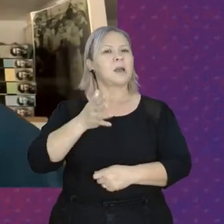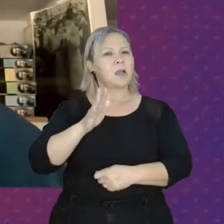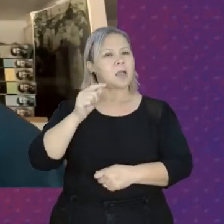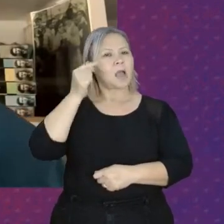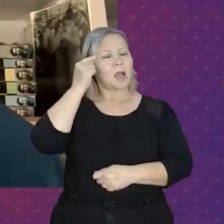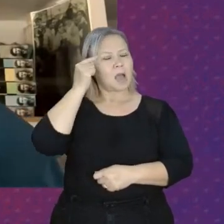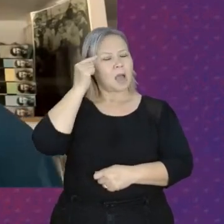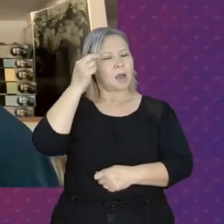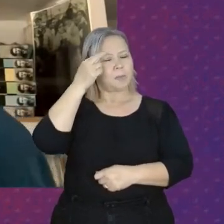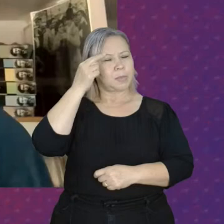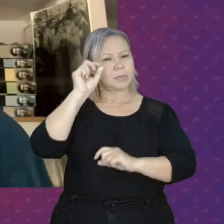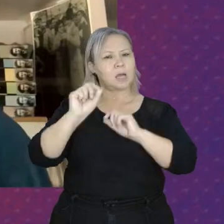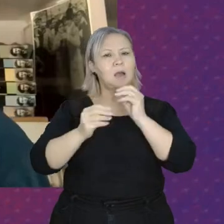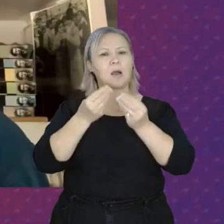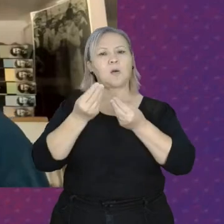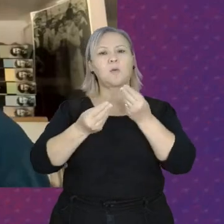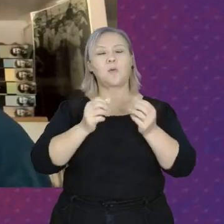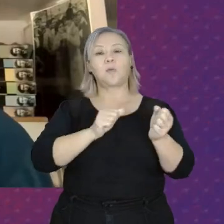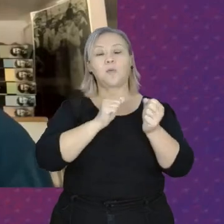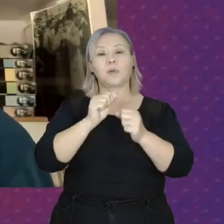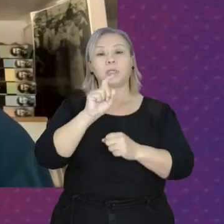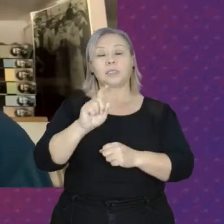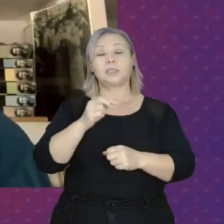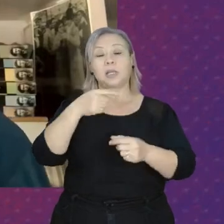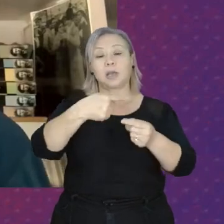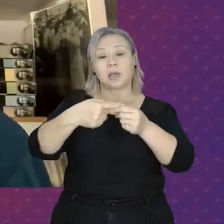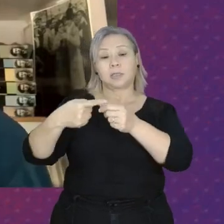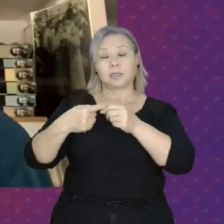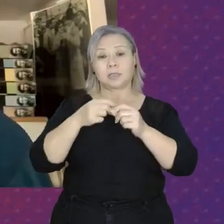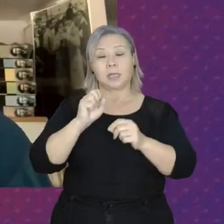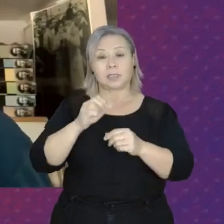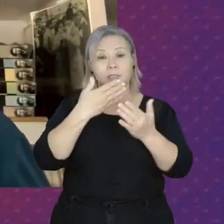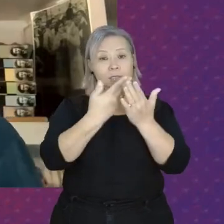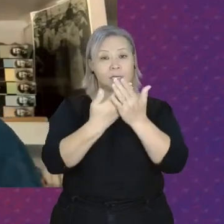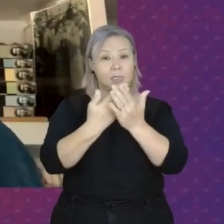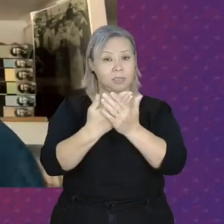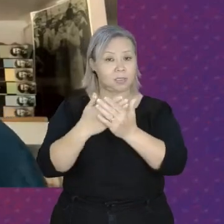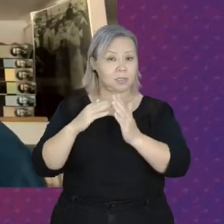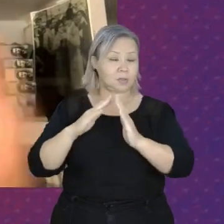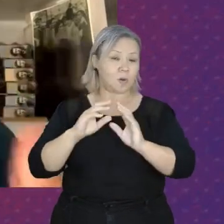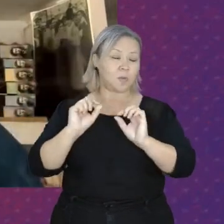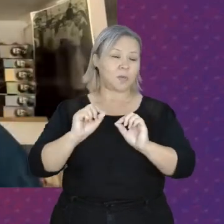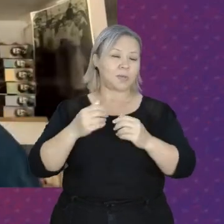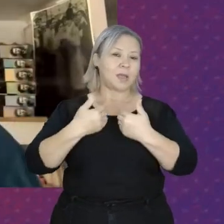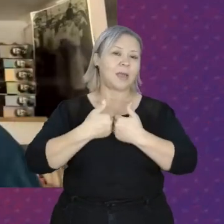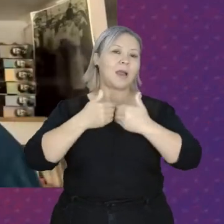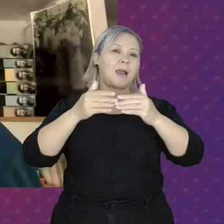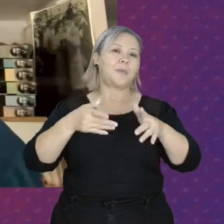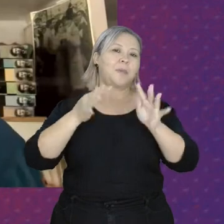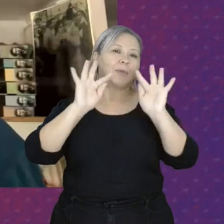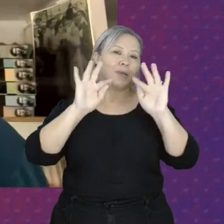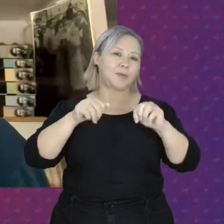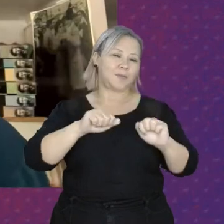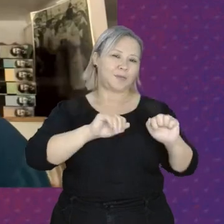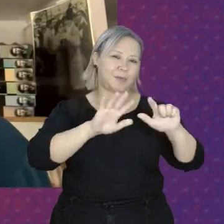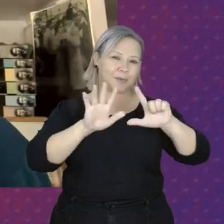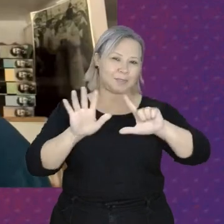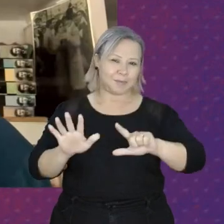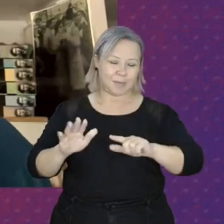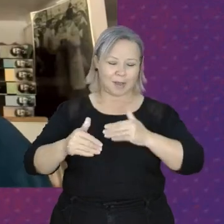como poderiam ser as cidades se as escolas pudessem abrir no final de semana para